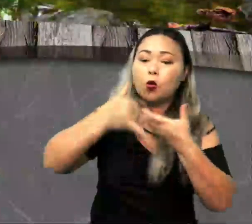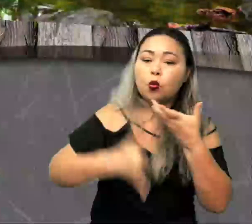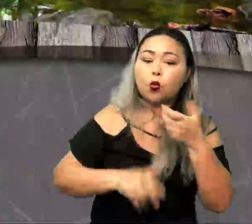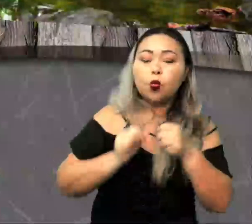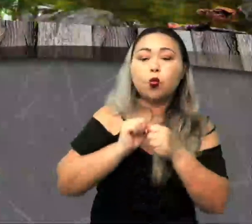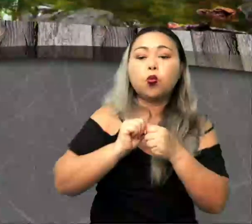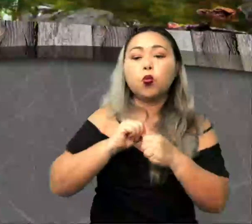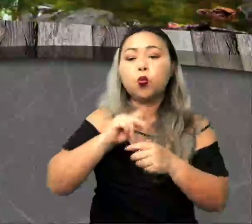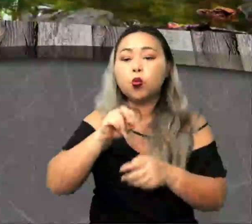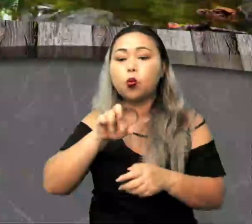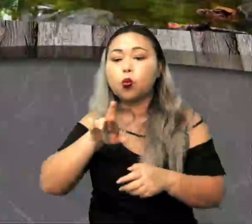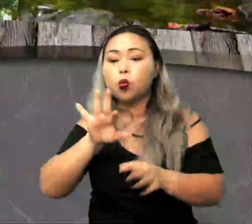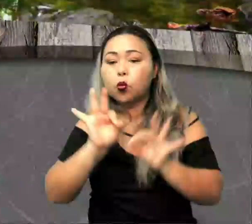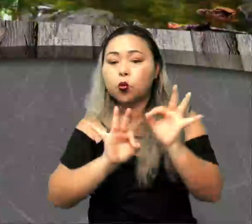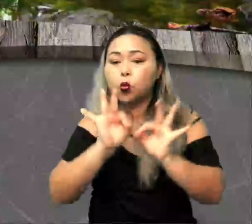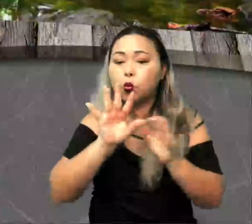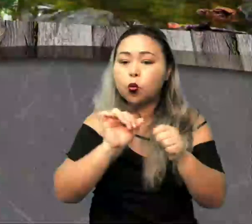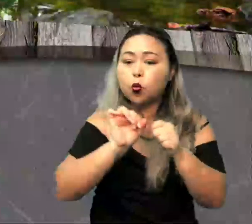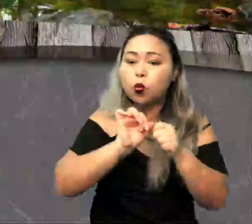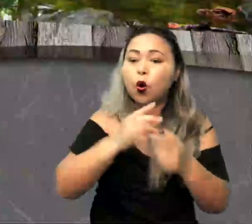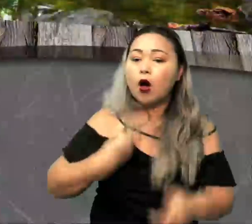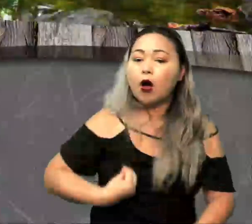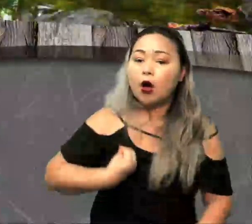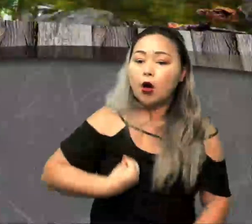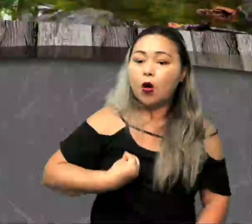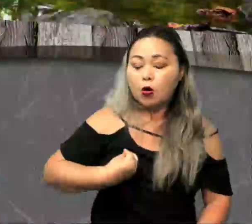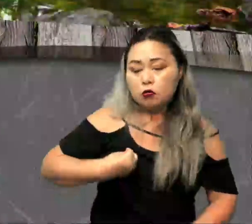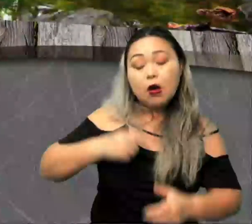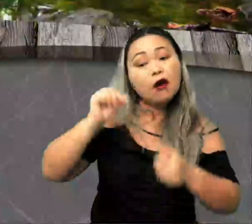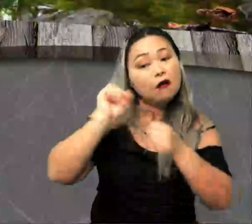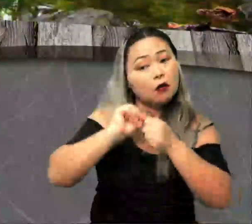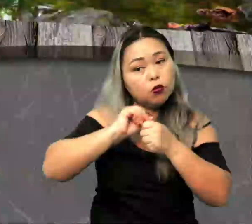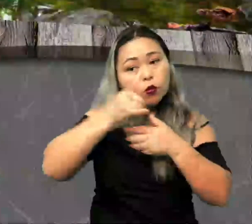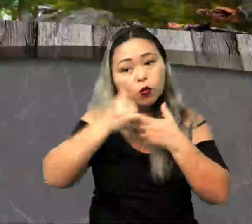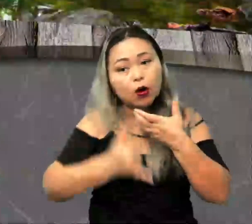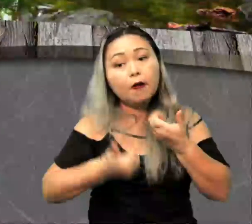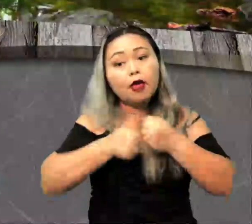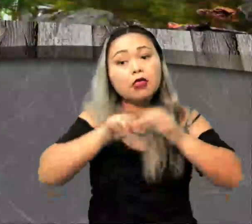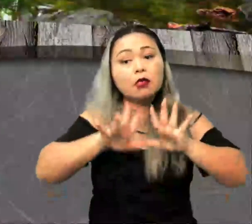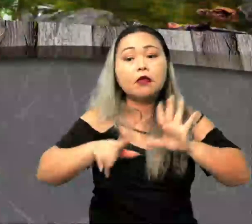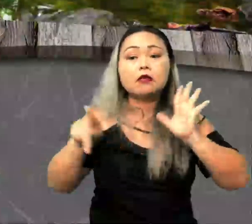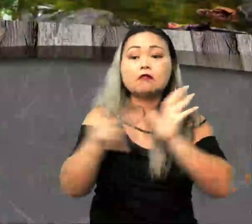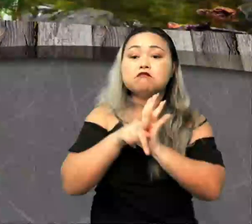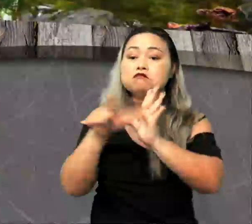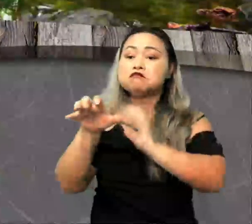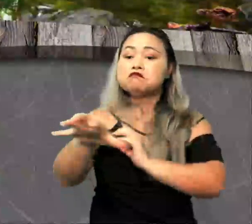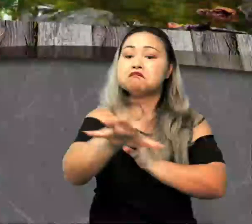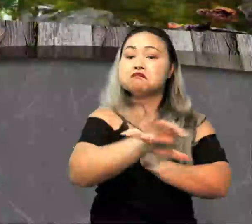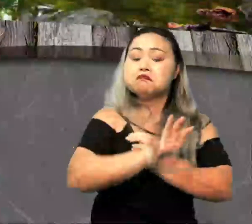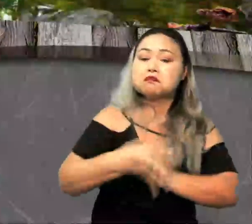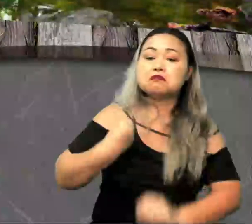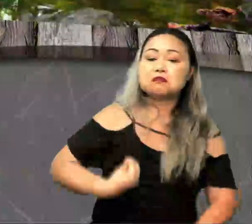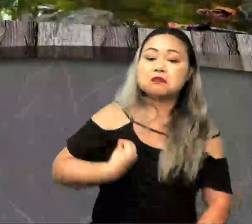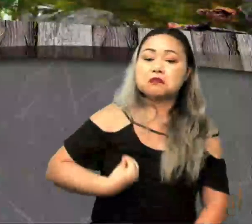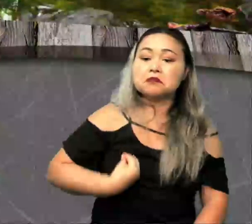organismos vivos utilizam para gerar energia, para produzir energia e se manter. Certo?